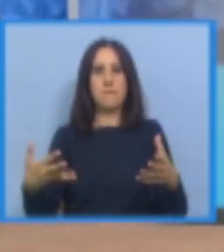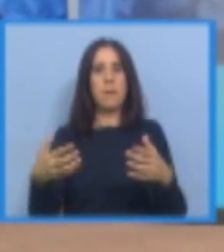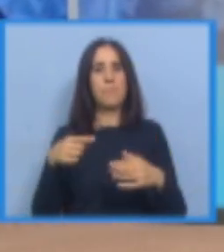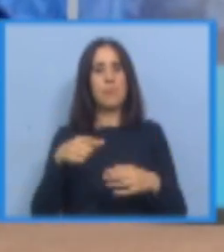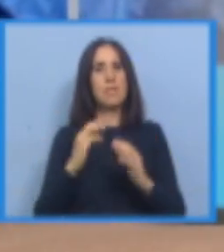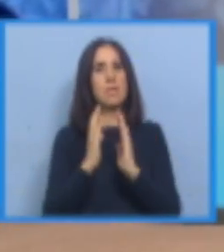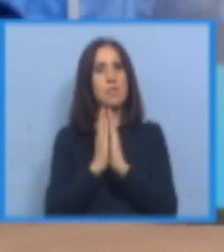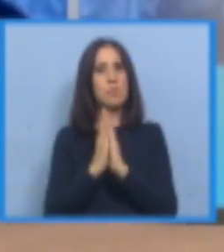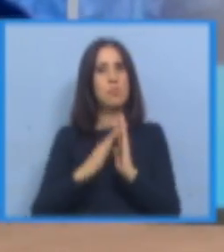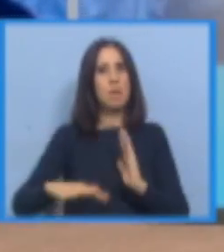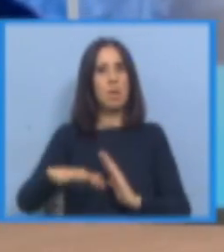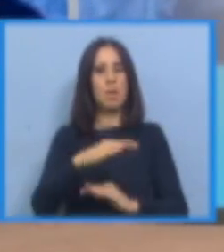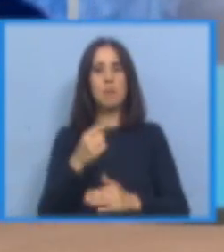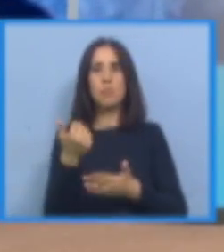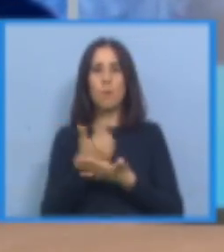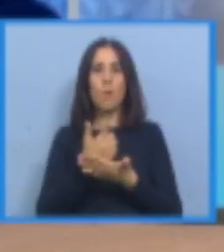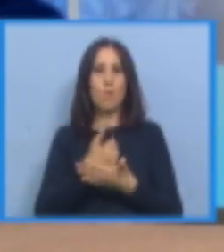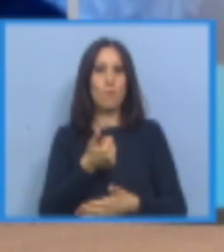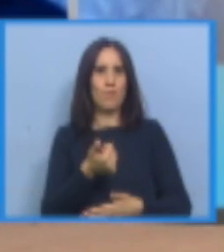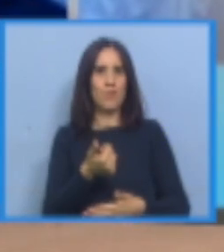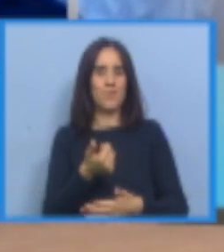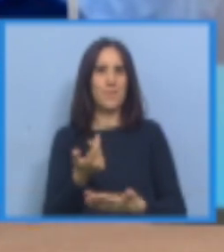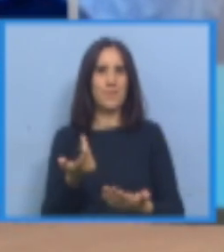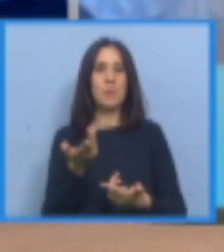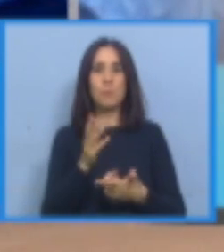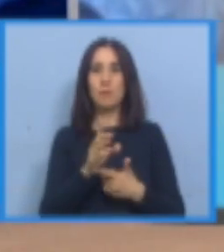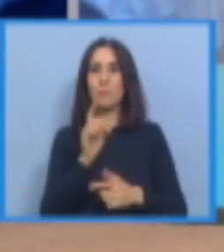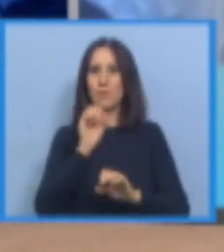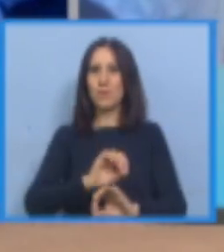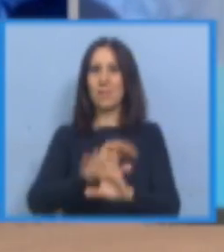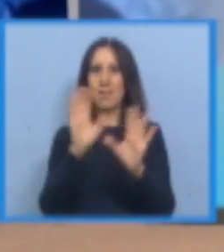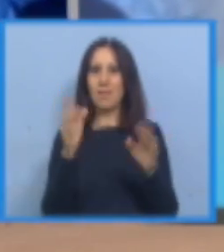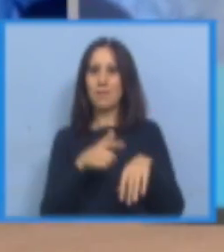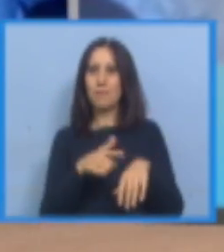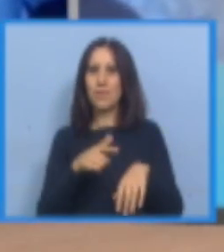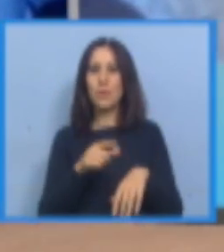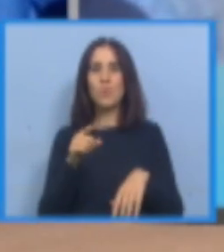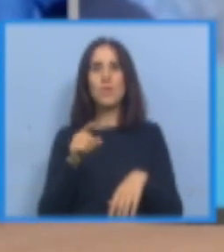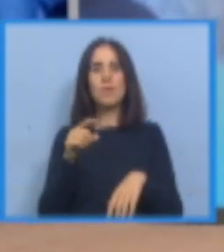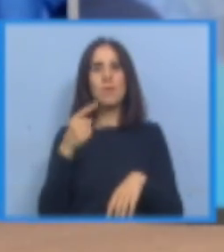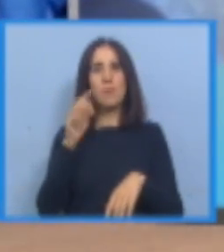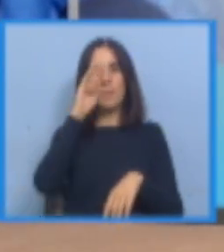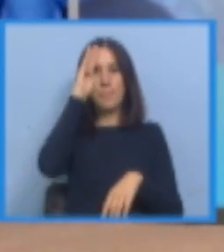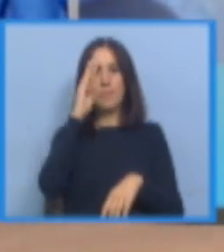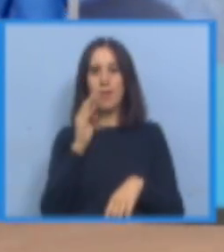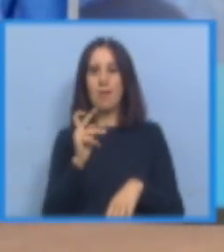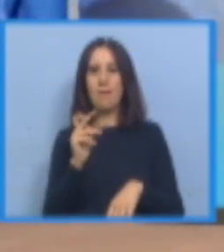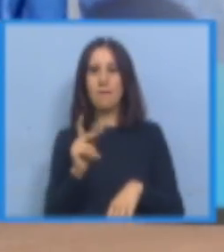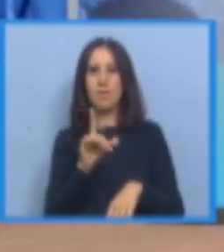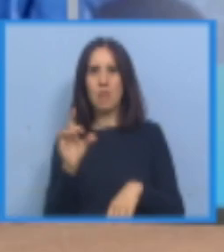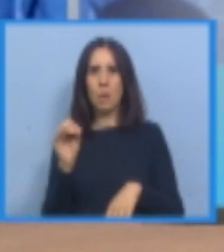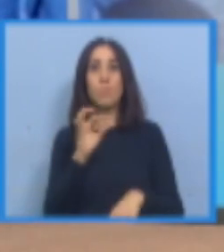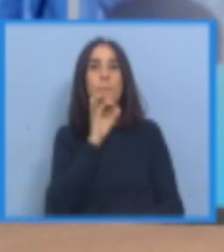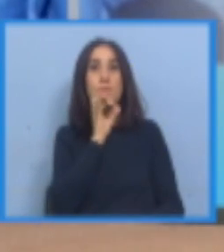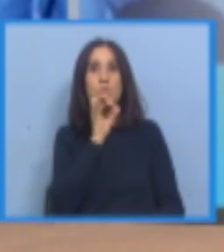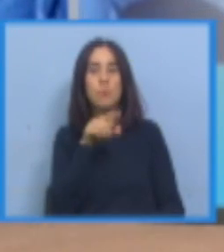era uma diocese com bons rendimentos. Portanto, por exemplo, isso é muito claro no período do Papado de Avignon, em que muitos dos bispos que